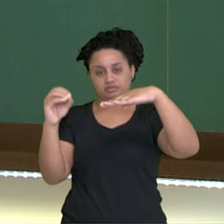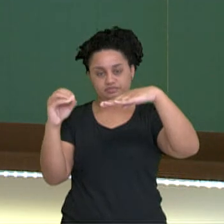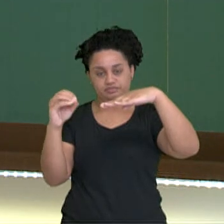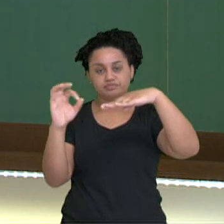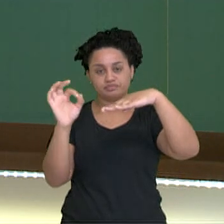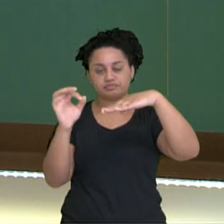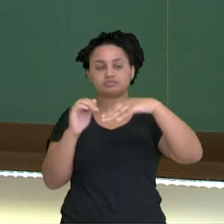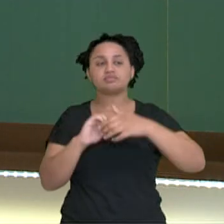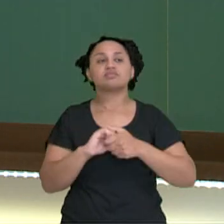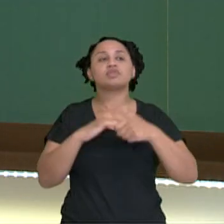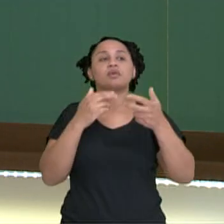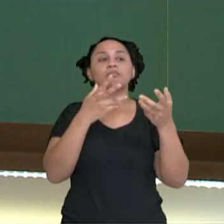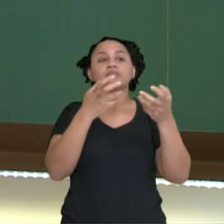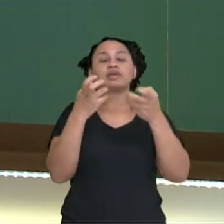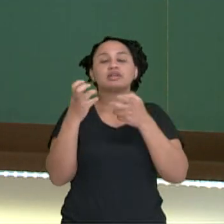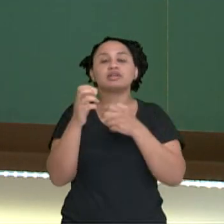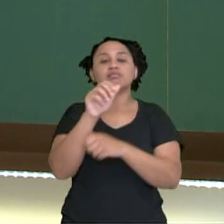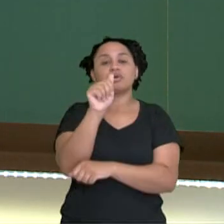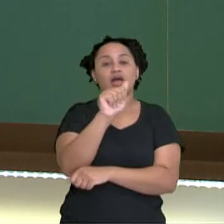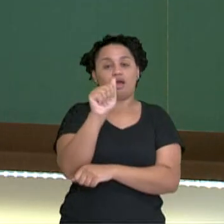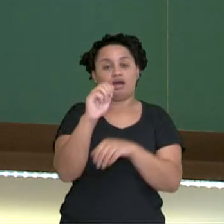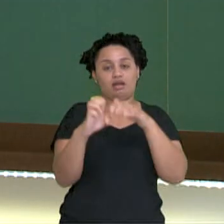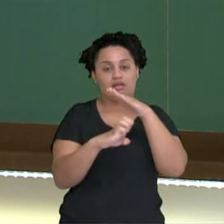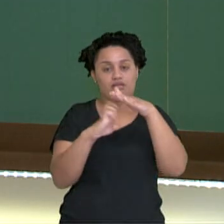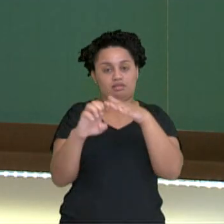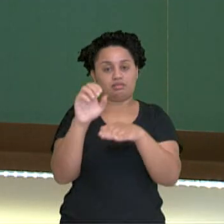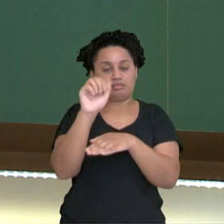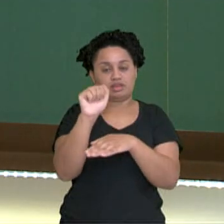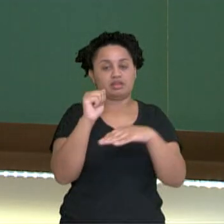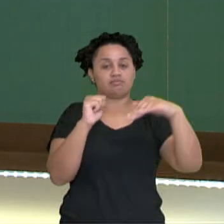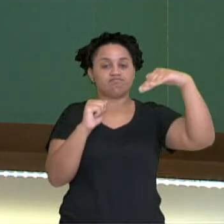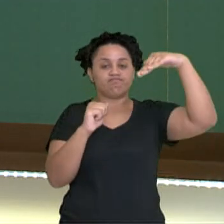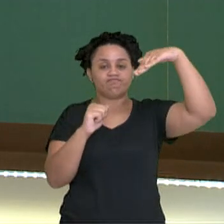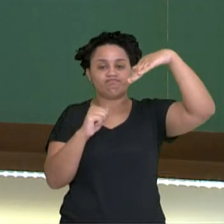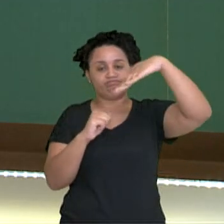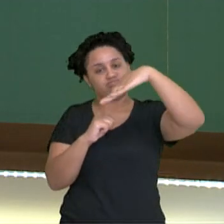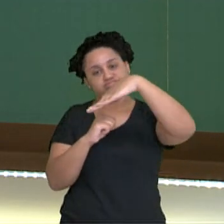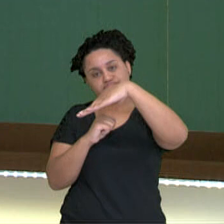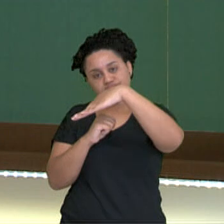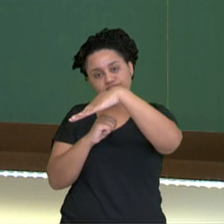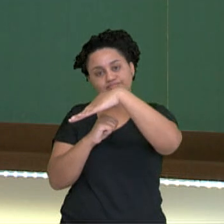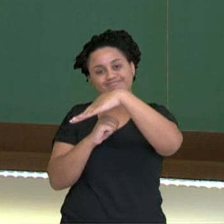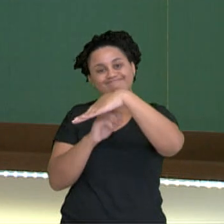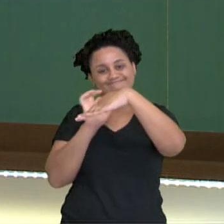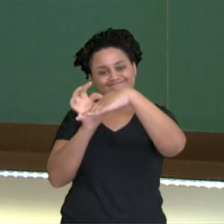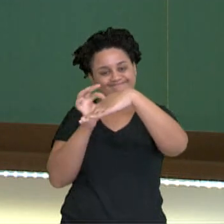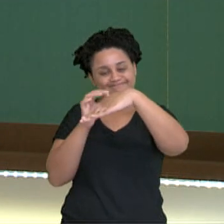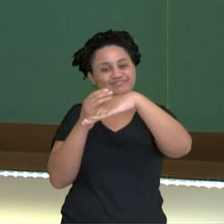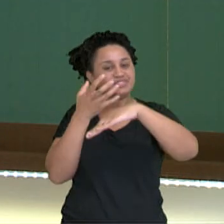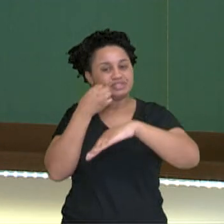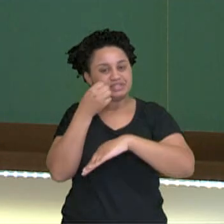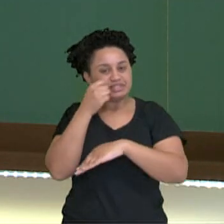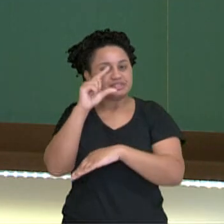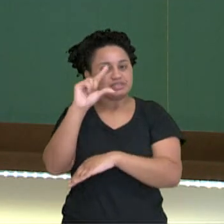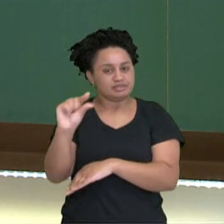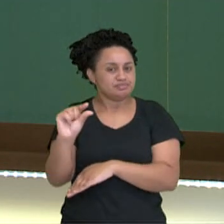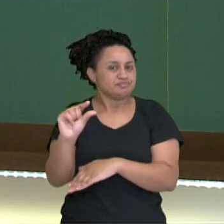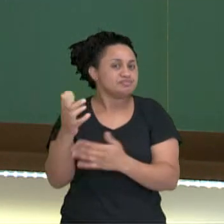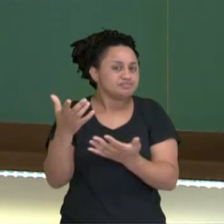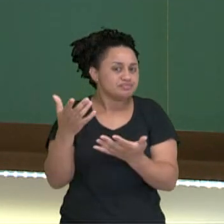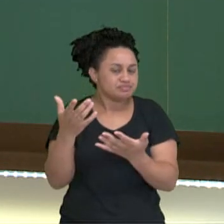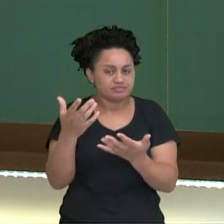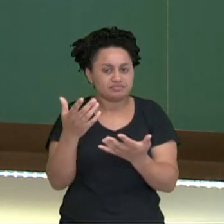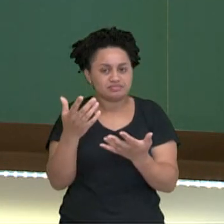400. Então, veja que a empresa A, ela está decrescente, o lucro dela. O que significa um